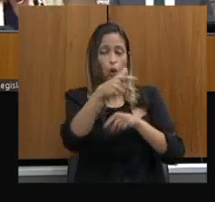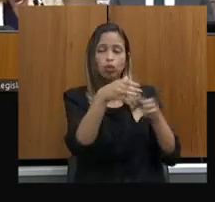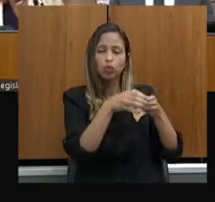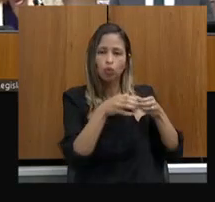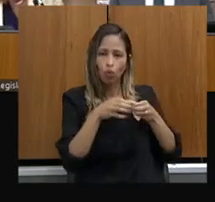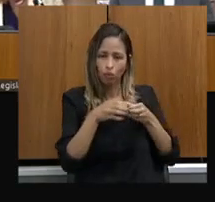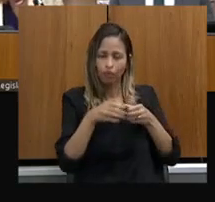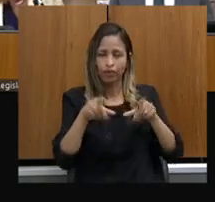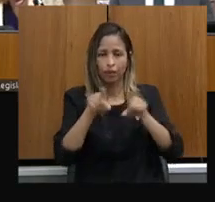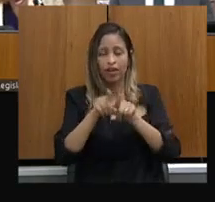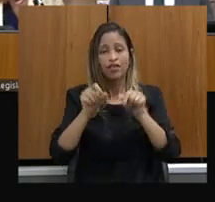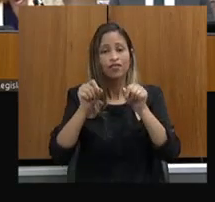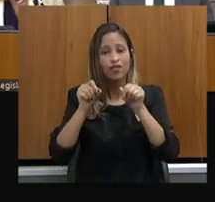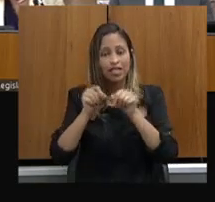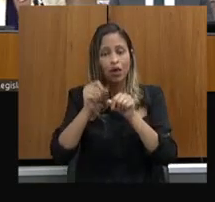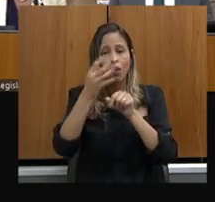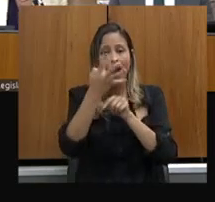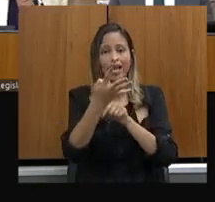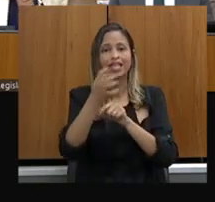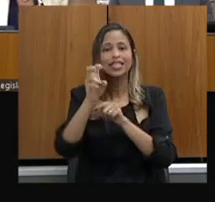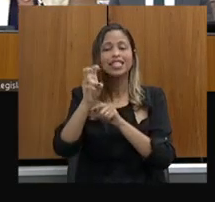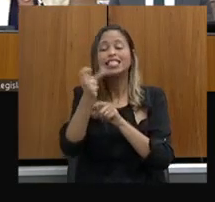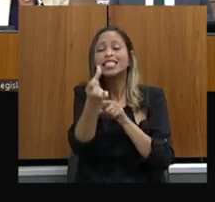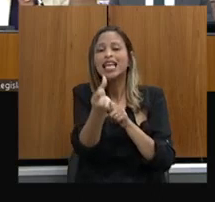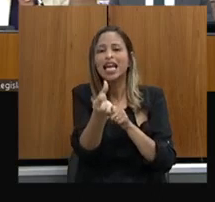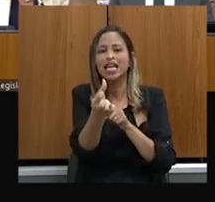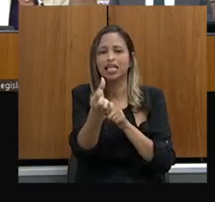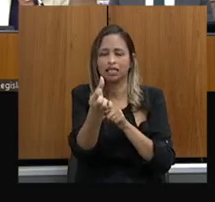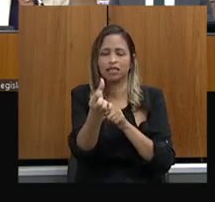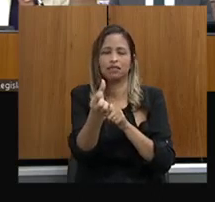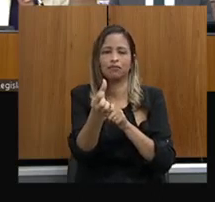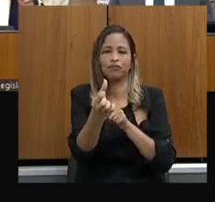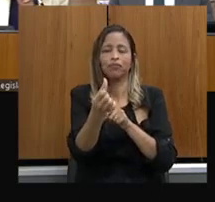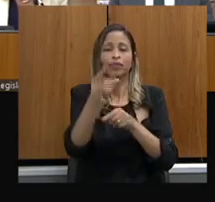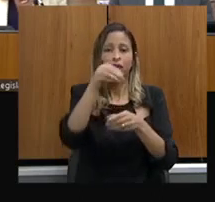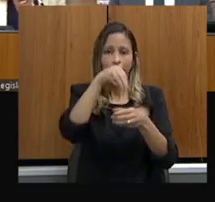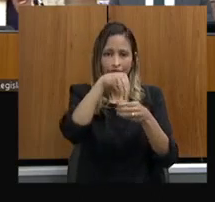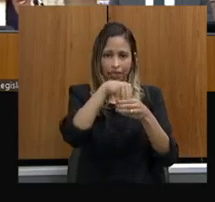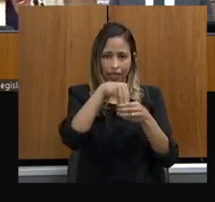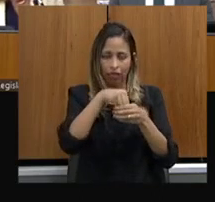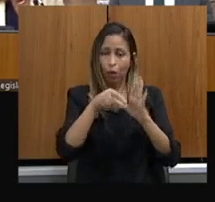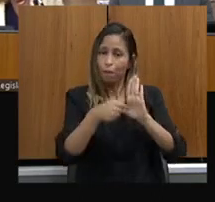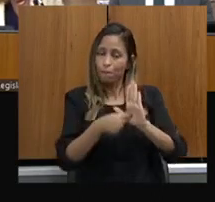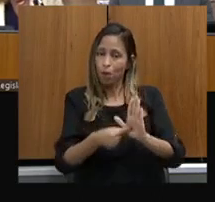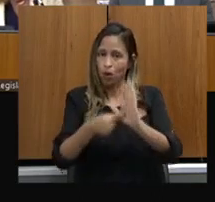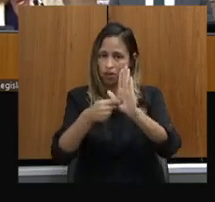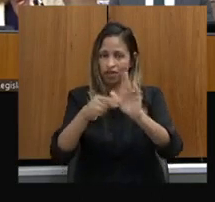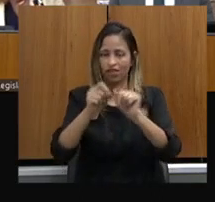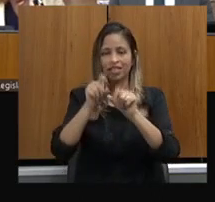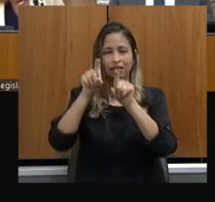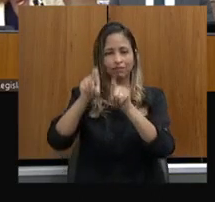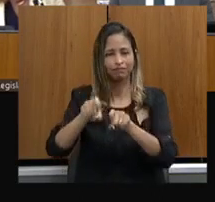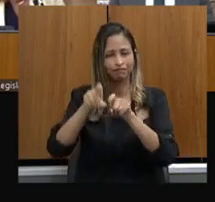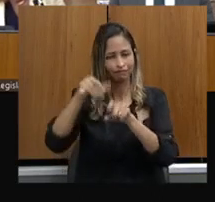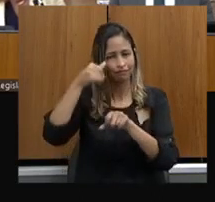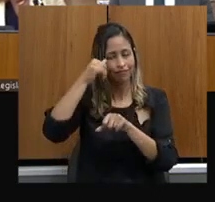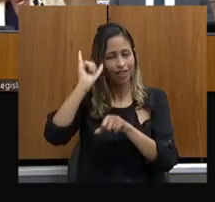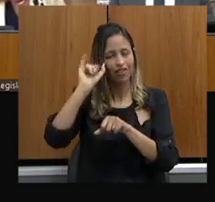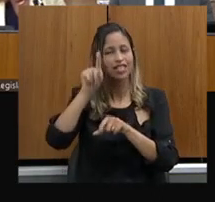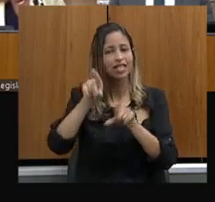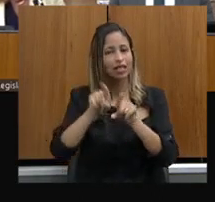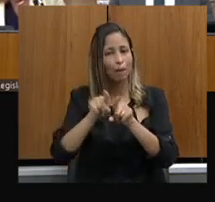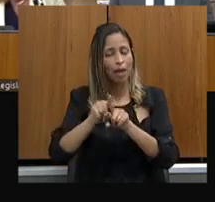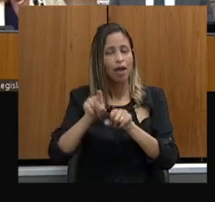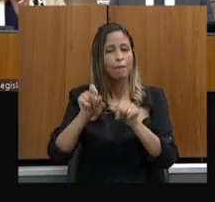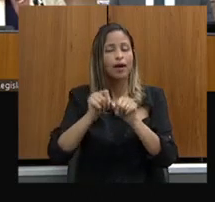e entidades e fizemos 46 aquisições por desapropriação dentre a gente destaca a fazenda Mazagão necessária